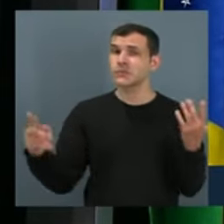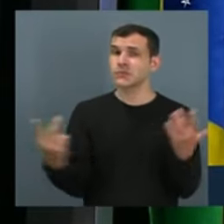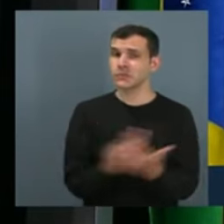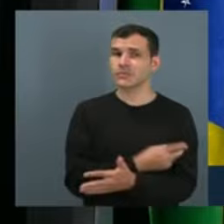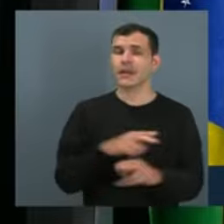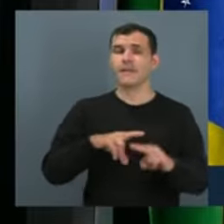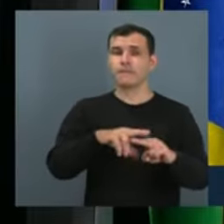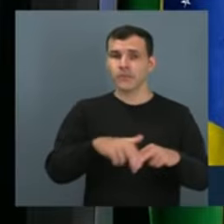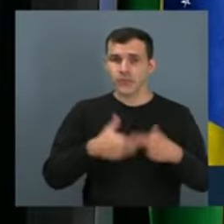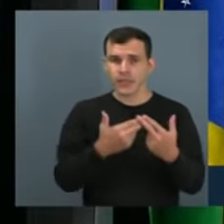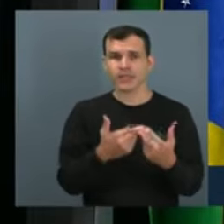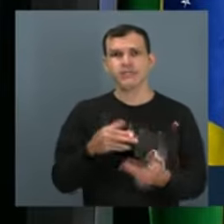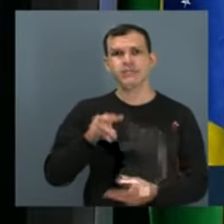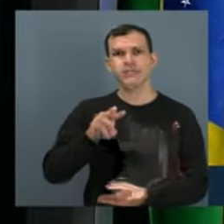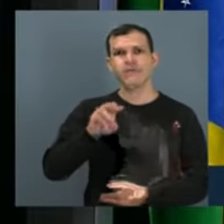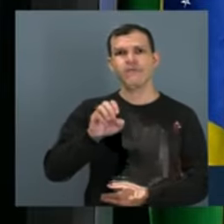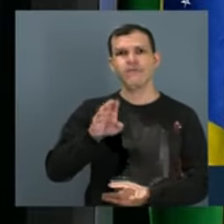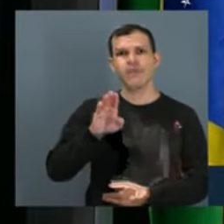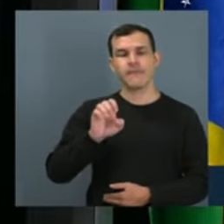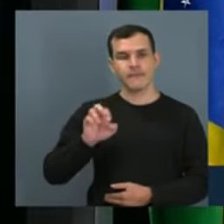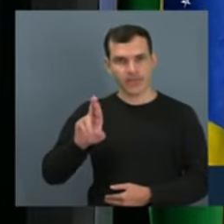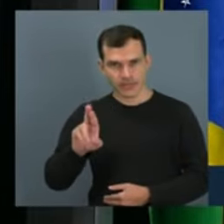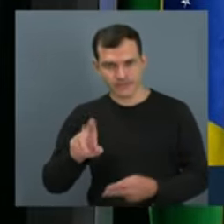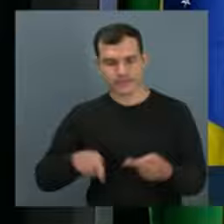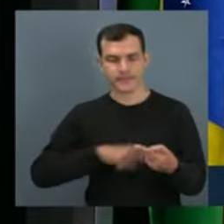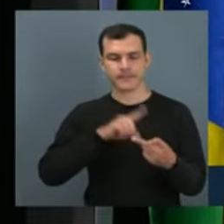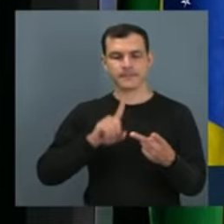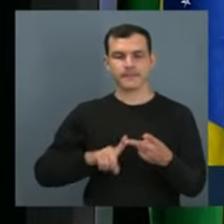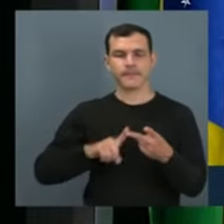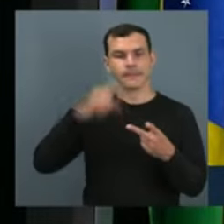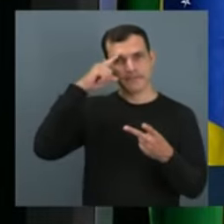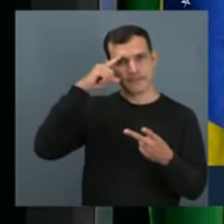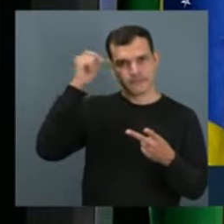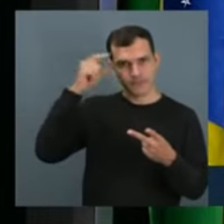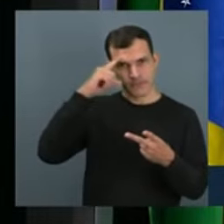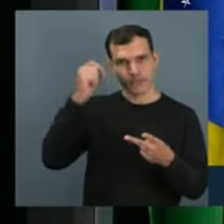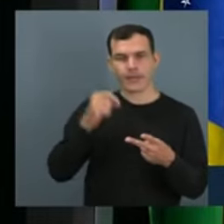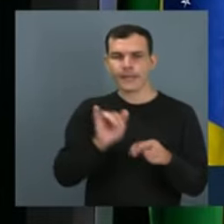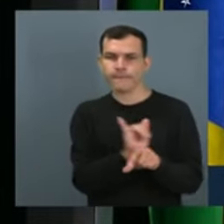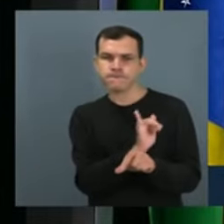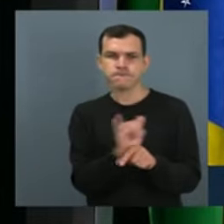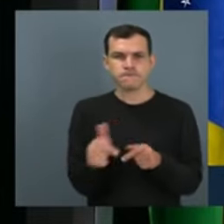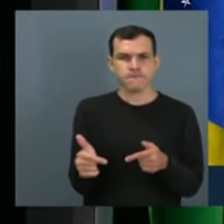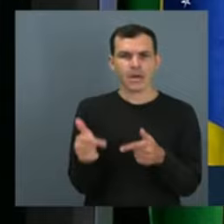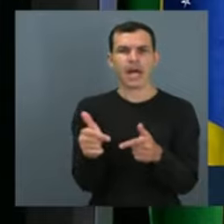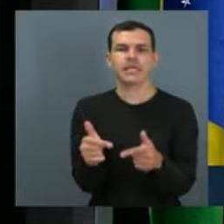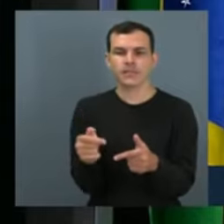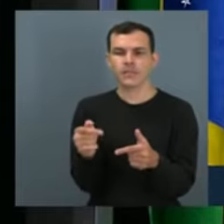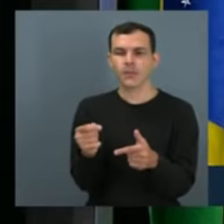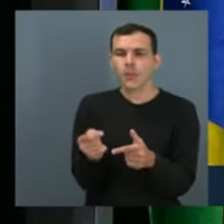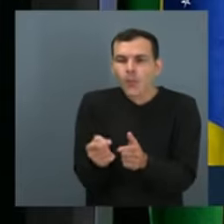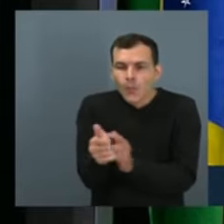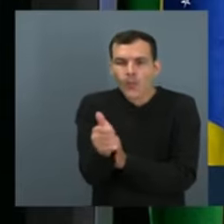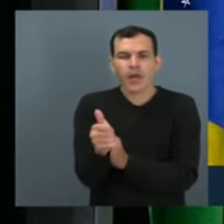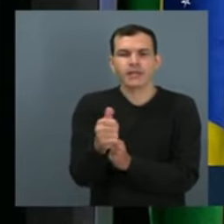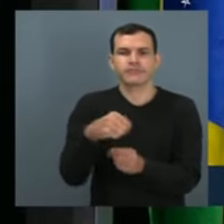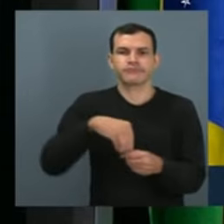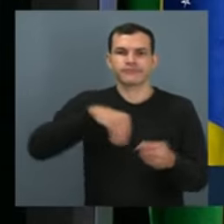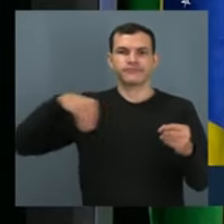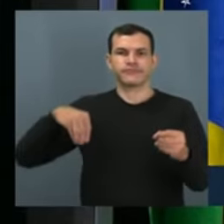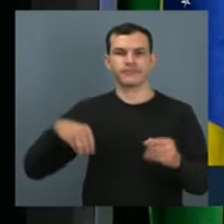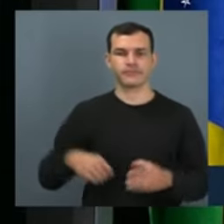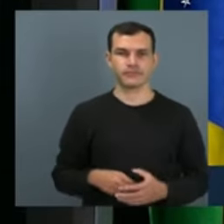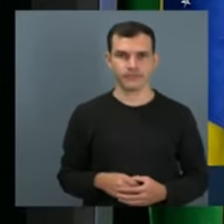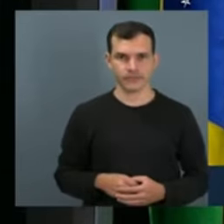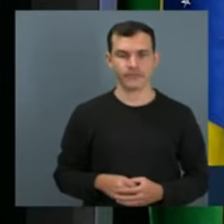de Weber e Barroso aos 47 minutos do segundo tempo. Os votos favoráveis